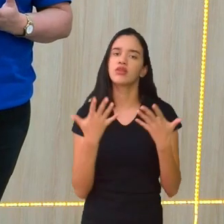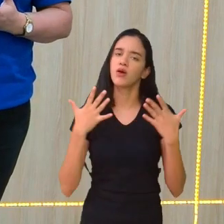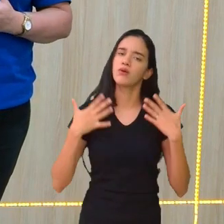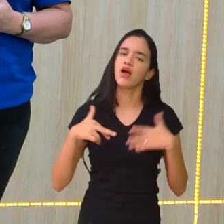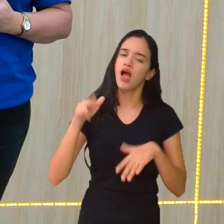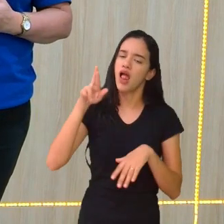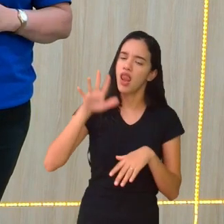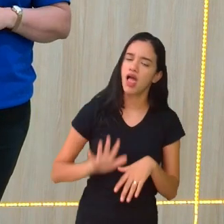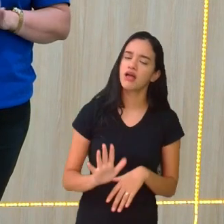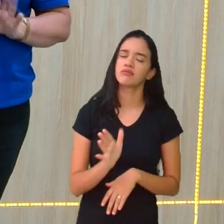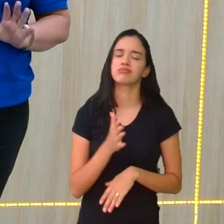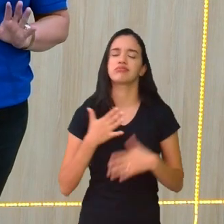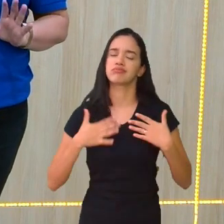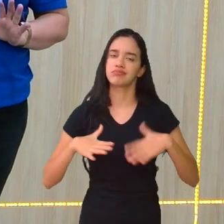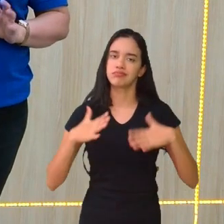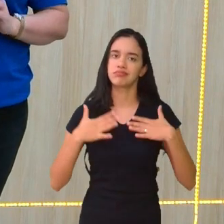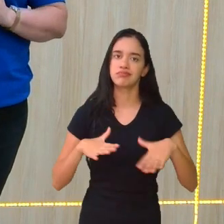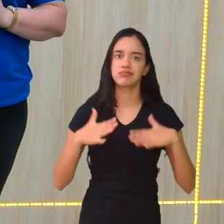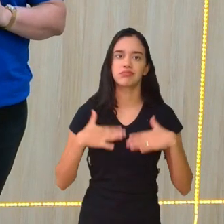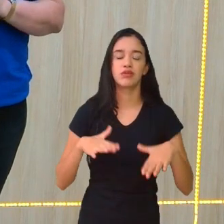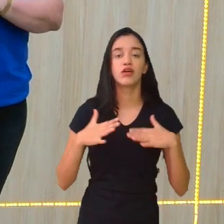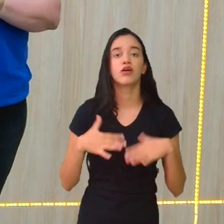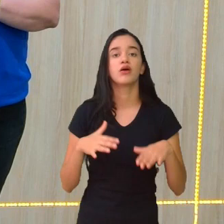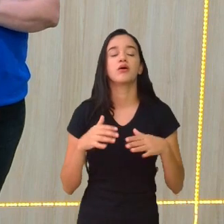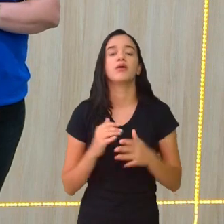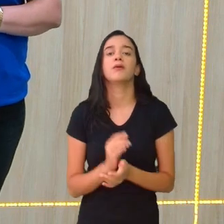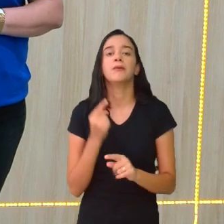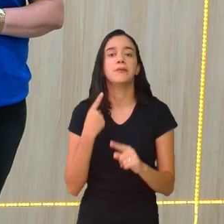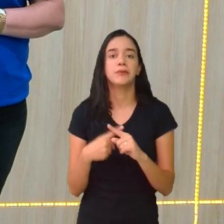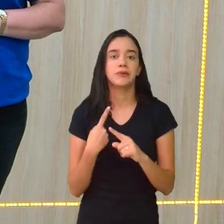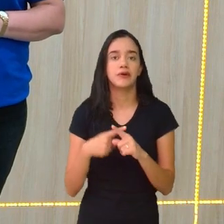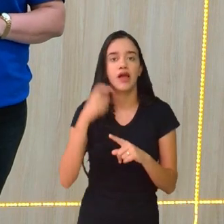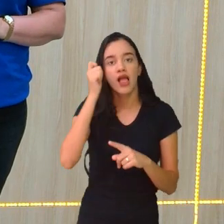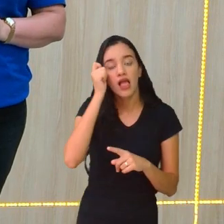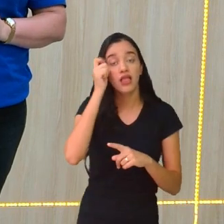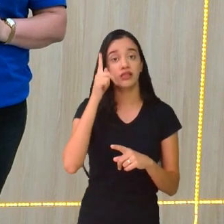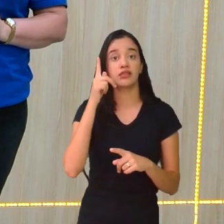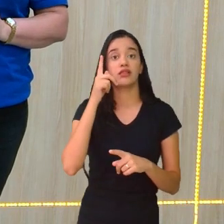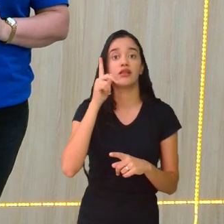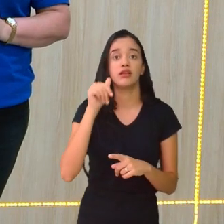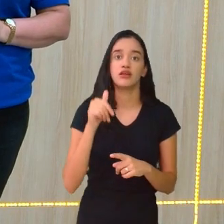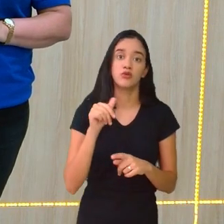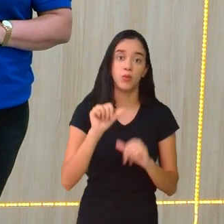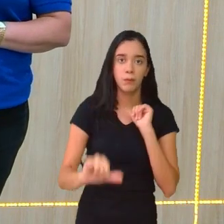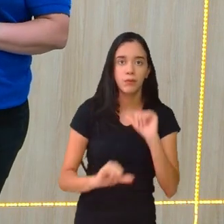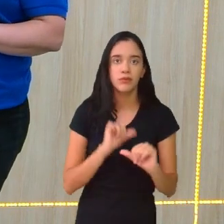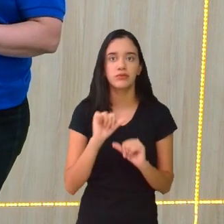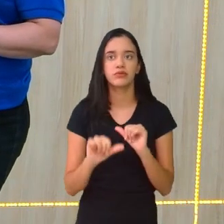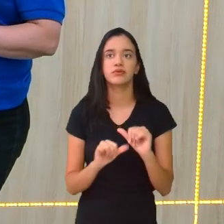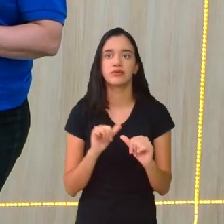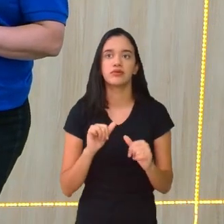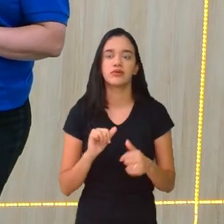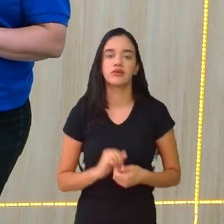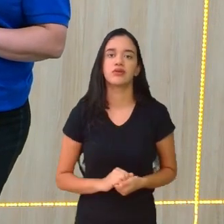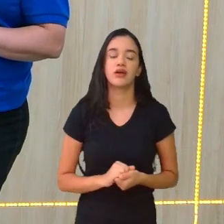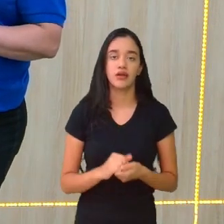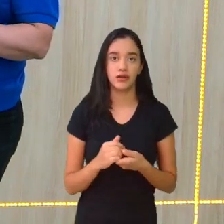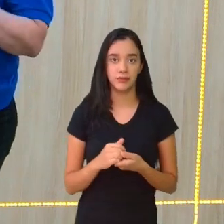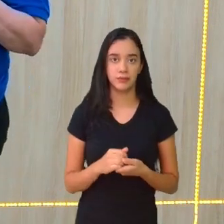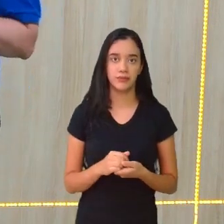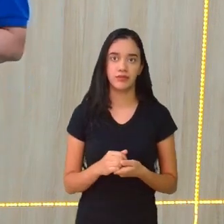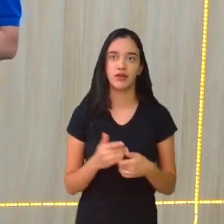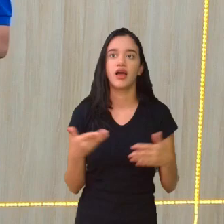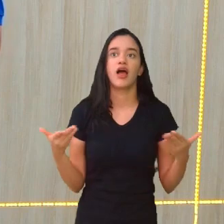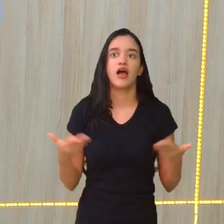aí o coração, porque essa ideia aí, não é? Já mudou. Vamos lá.